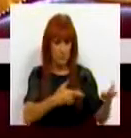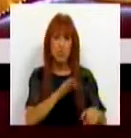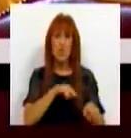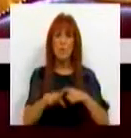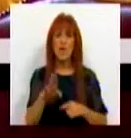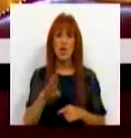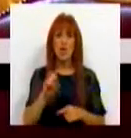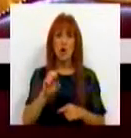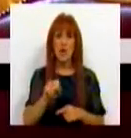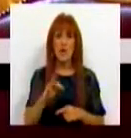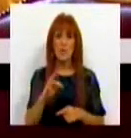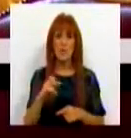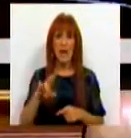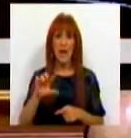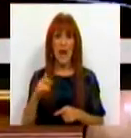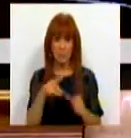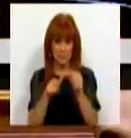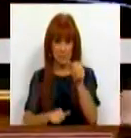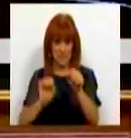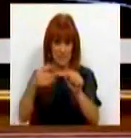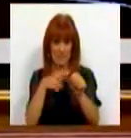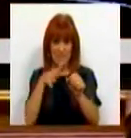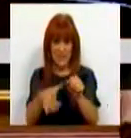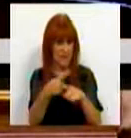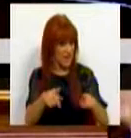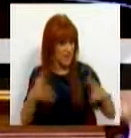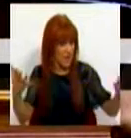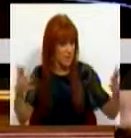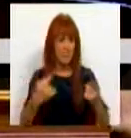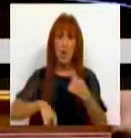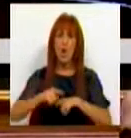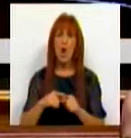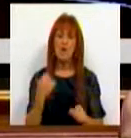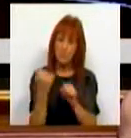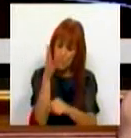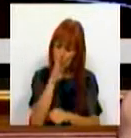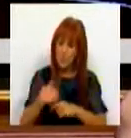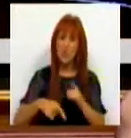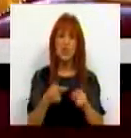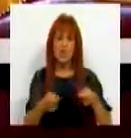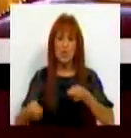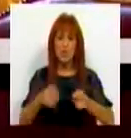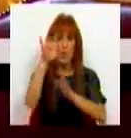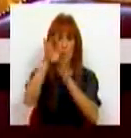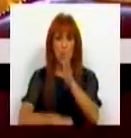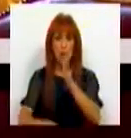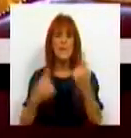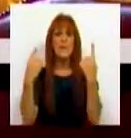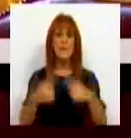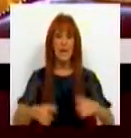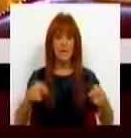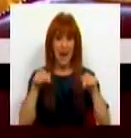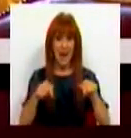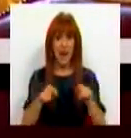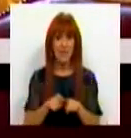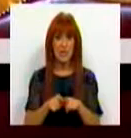Deputado Jorge Falcato na sua intervenção inicial. E por isso estamos a operacionalizar uma gestão do currículo que tem